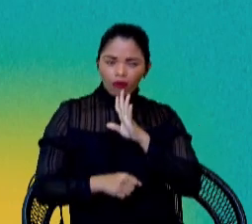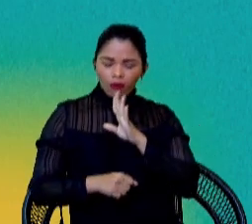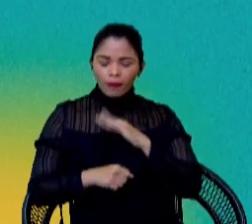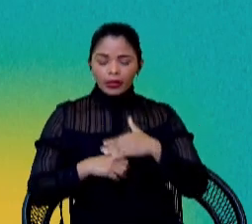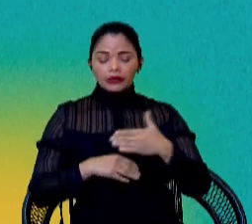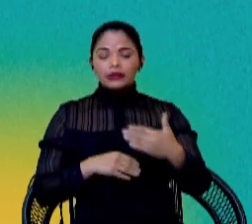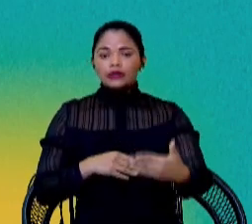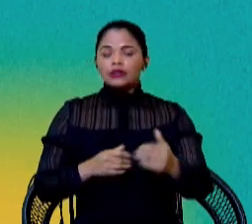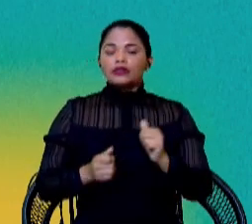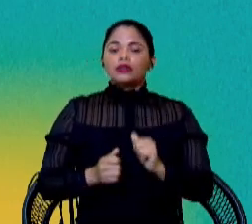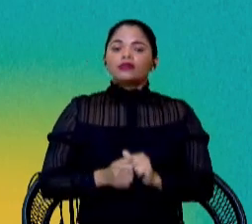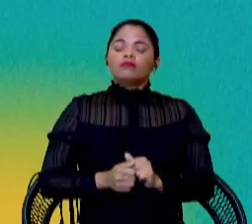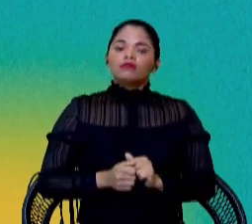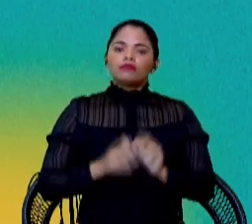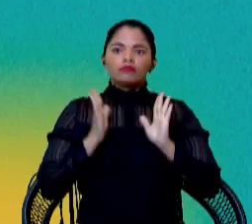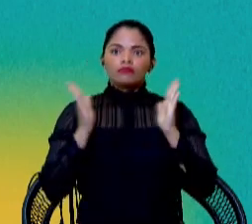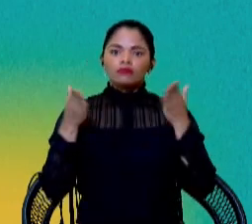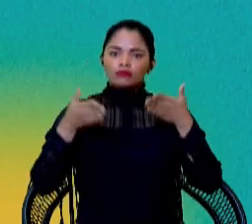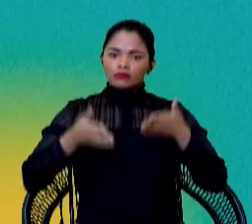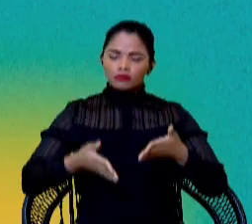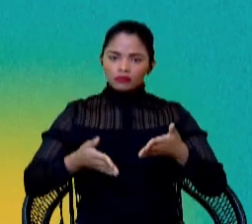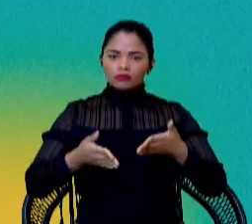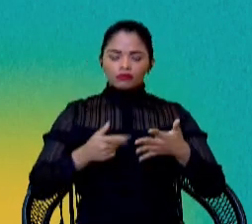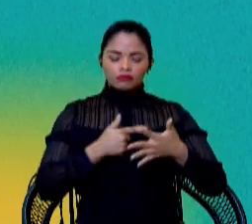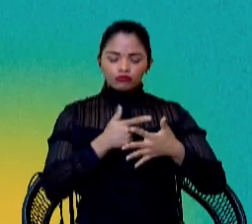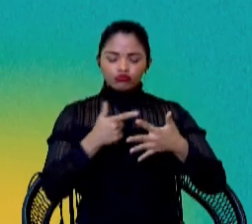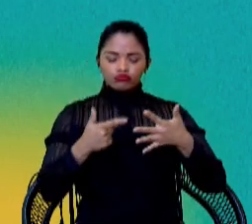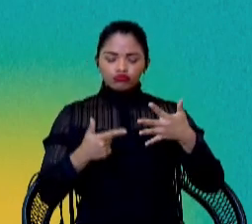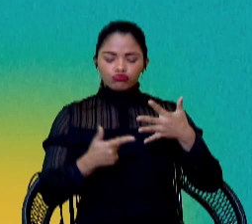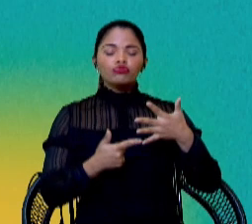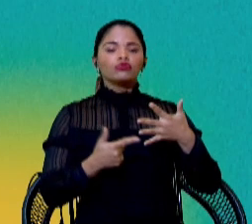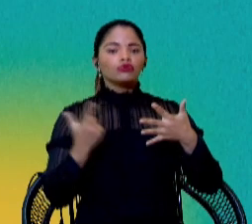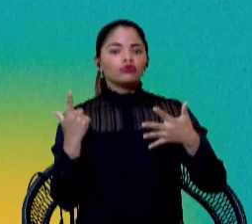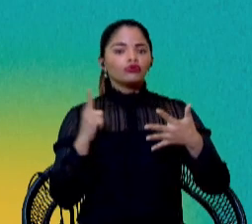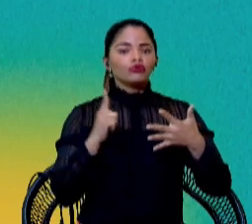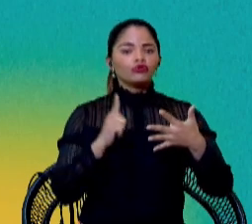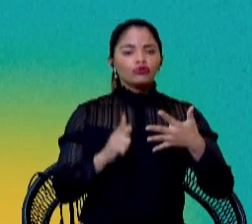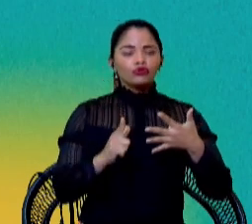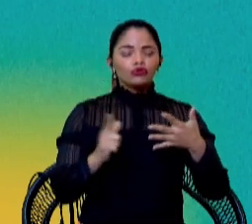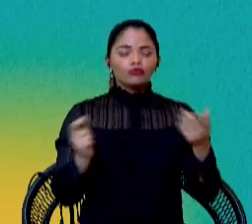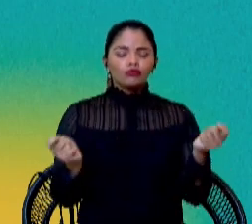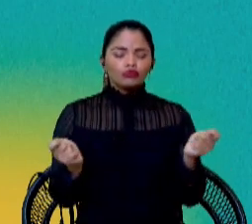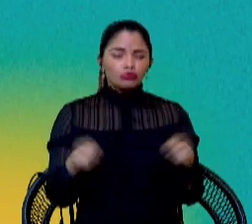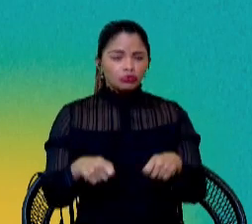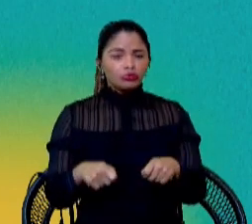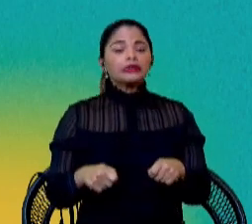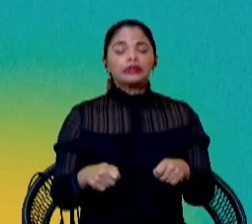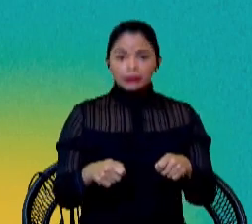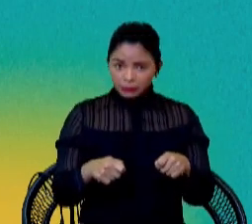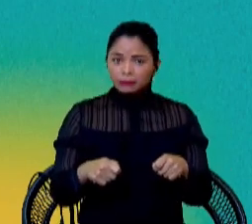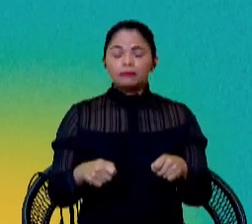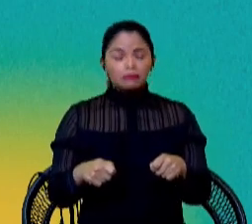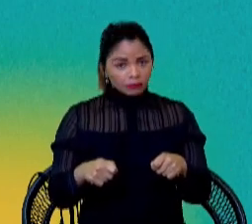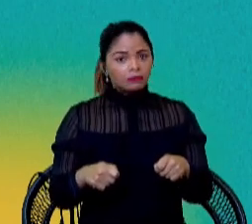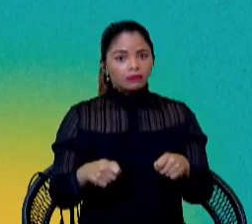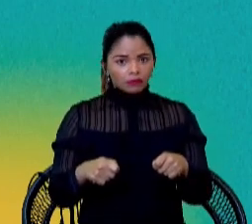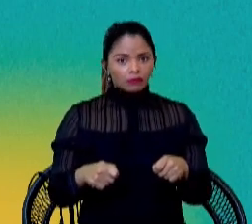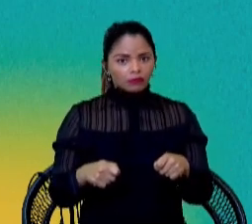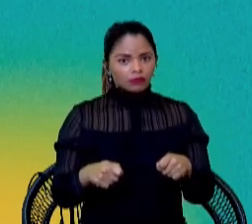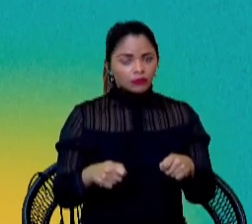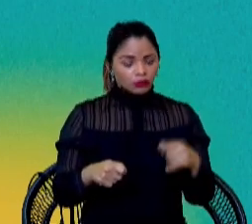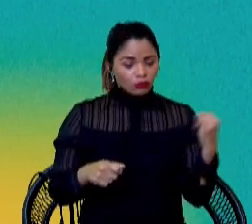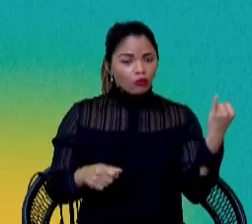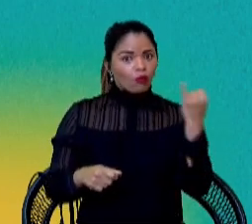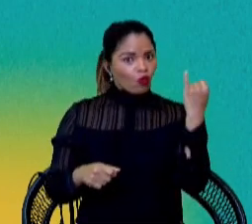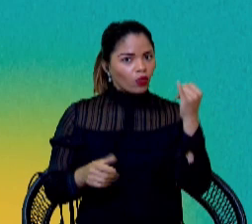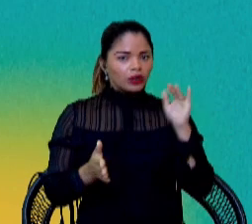para frente, mas a gente vai focar em algumas dicas para a gente conseguir ser muito assertivo e também ser bastante essencial no que a